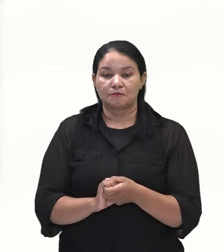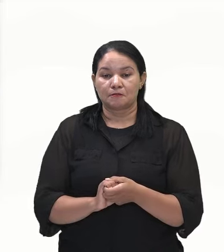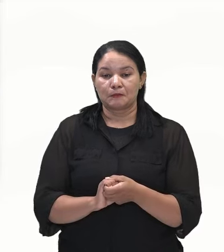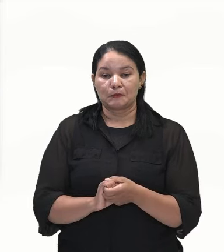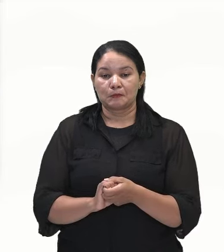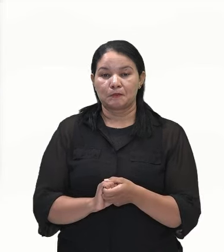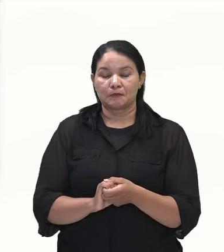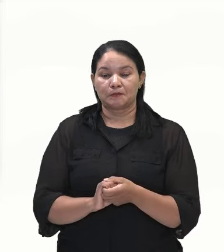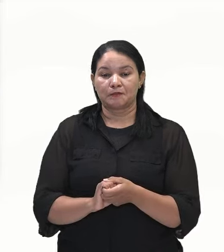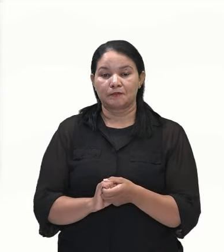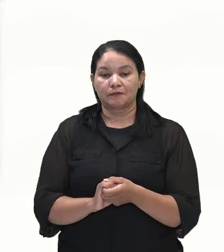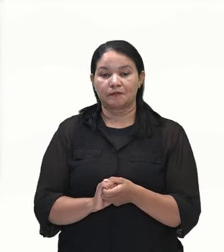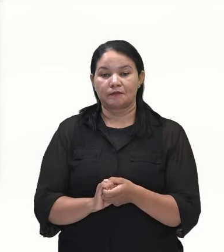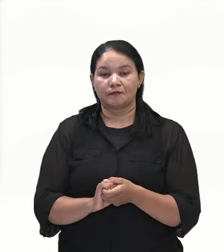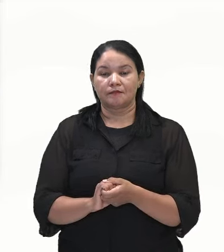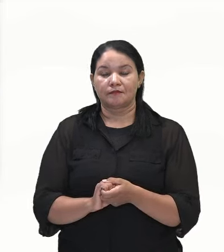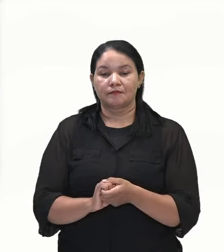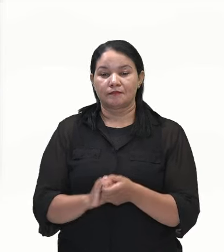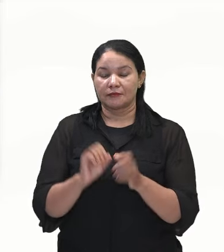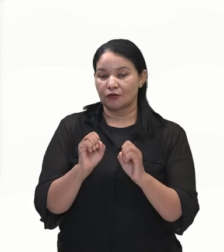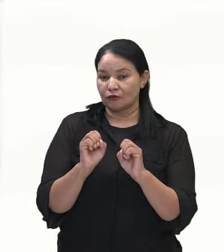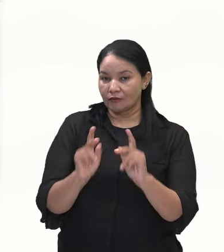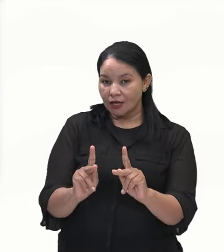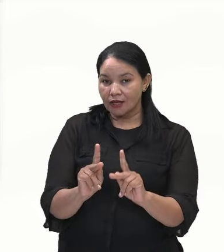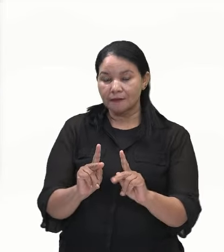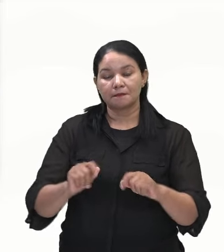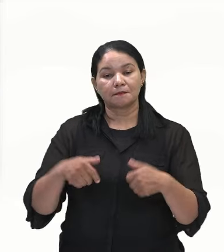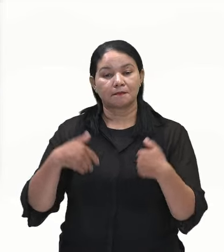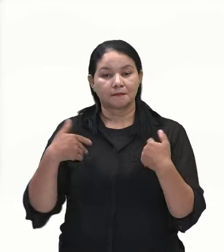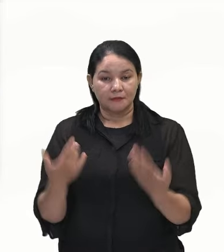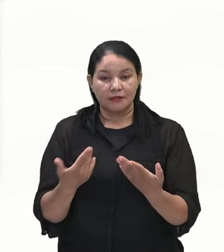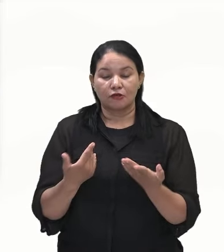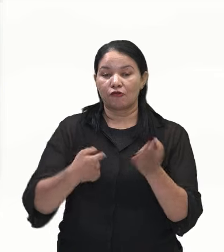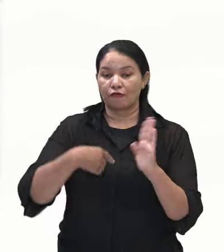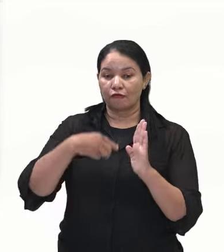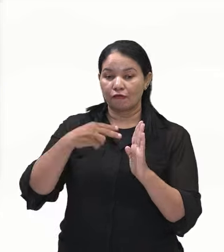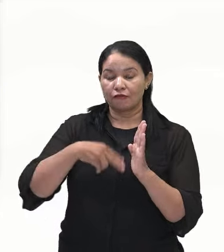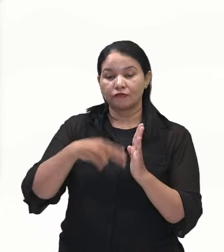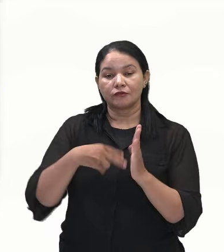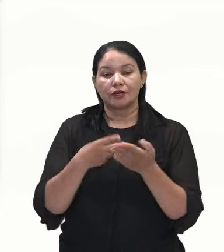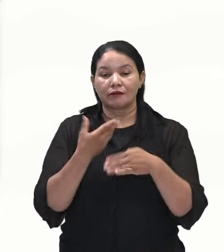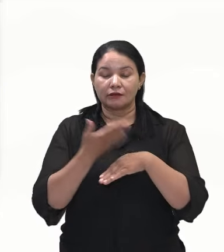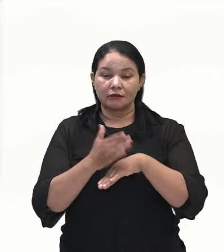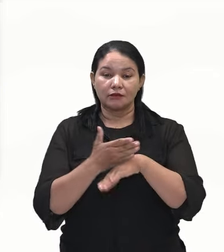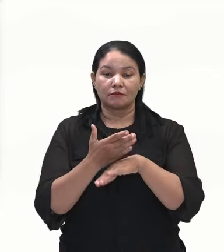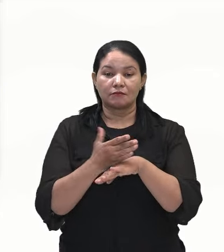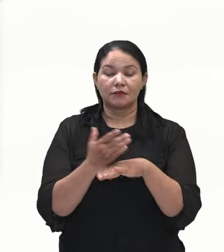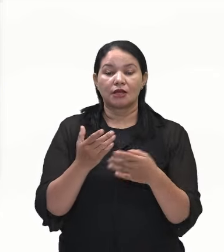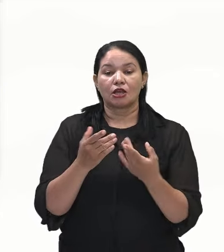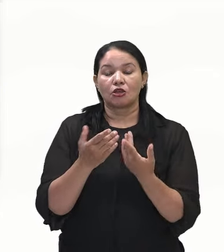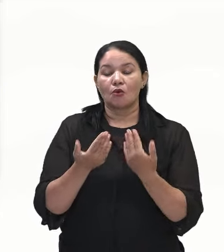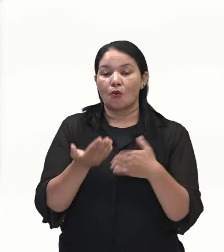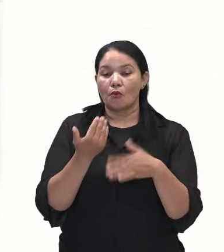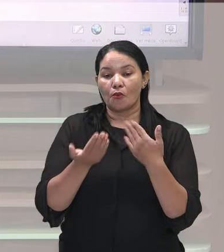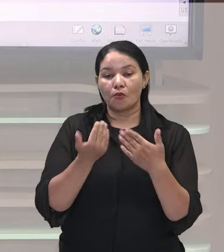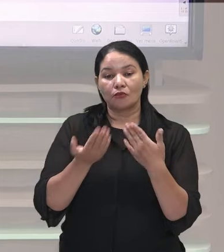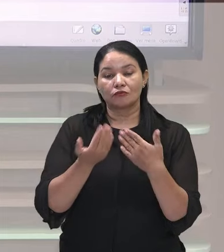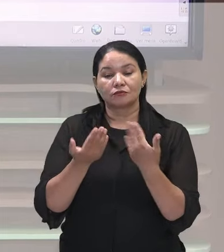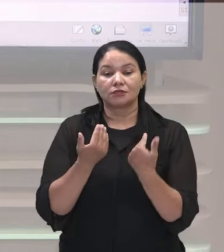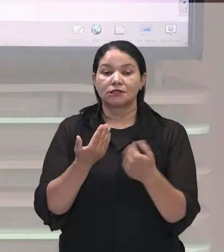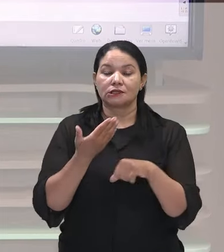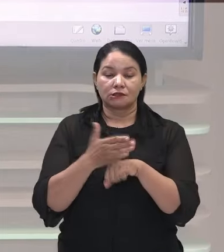ao outro. Tá certo, gente? Então, nós vimos aqui, né, nessa prática de vocabulário,